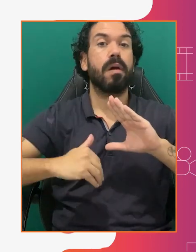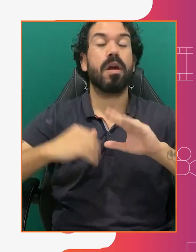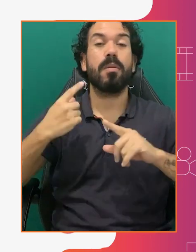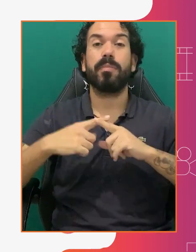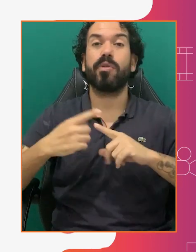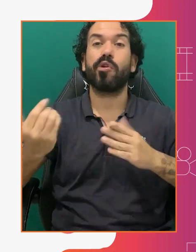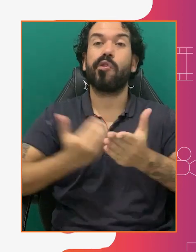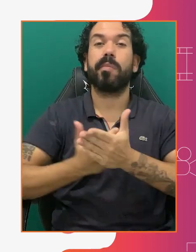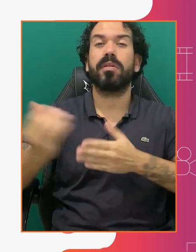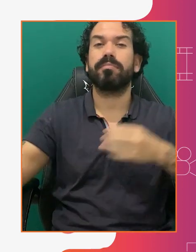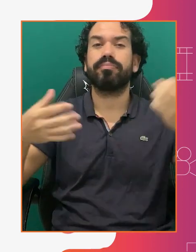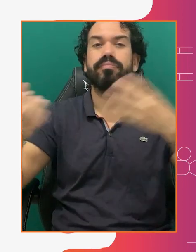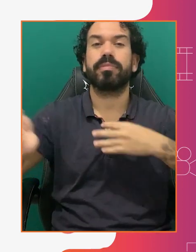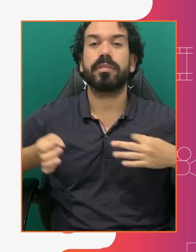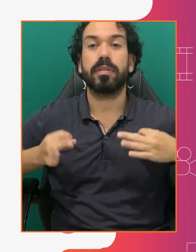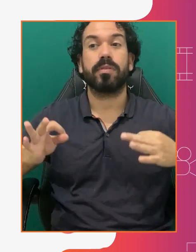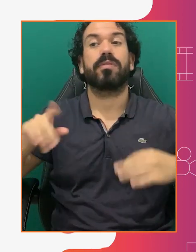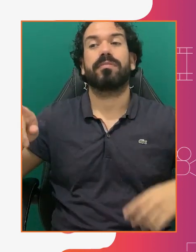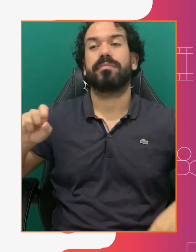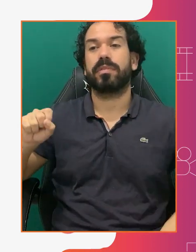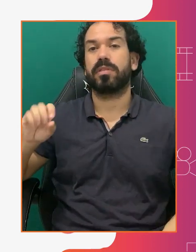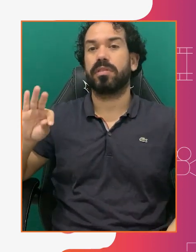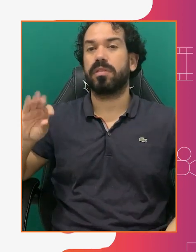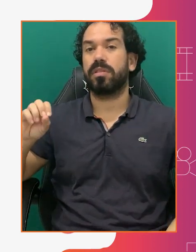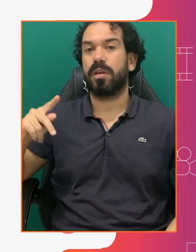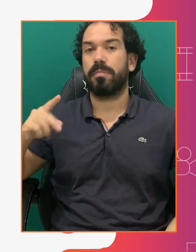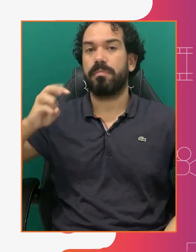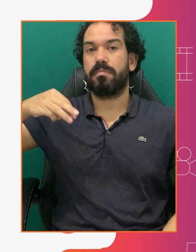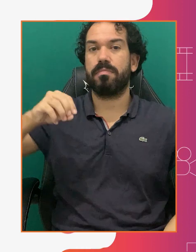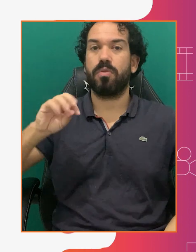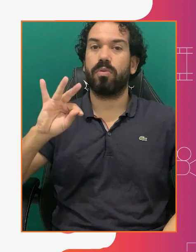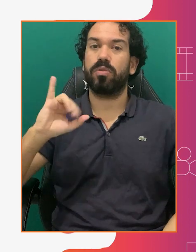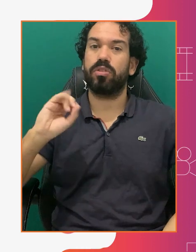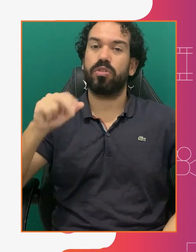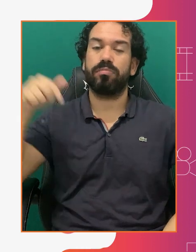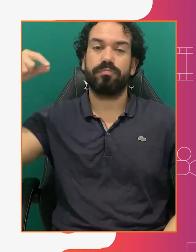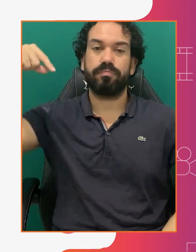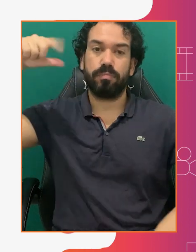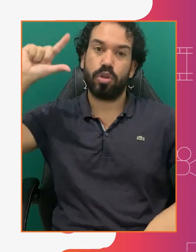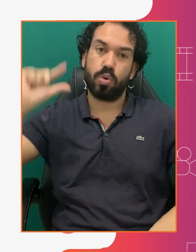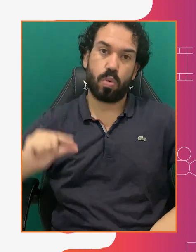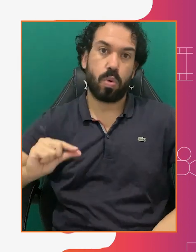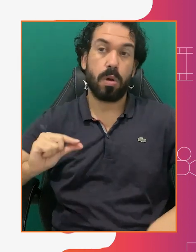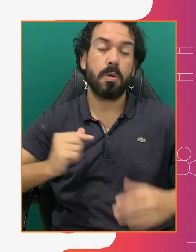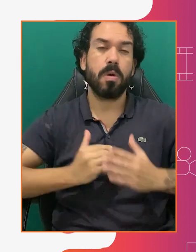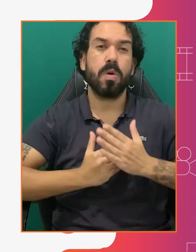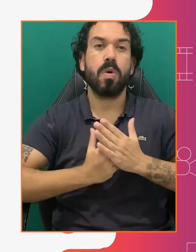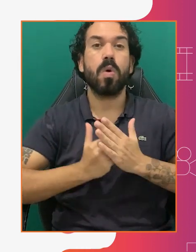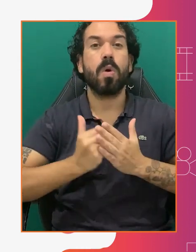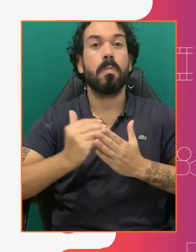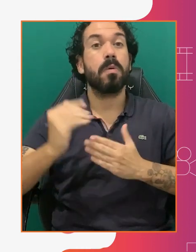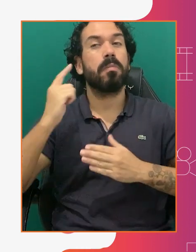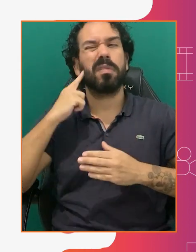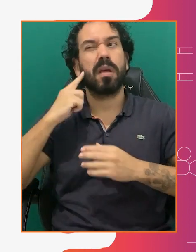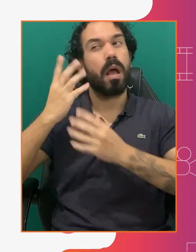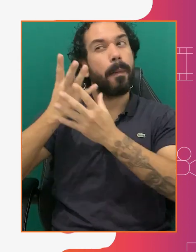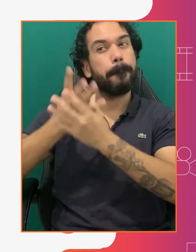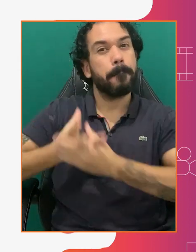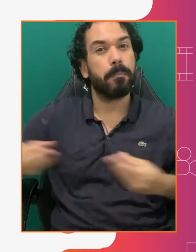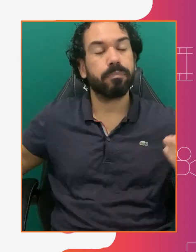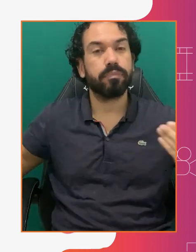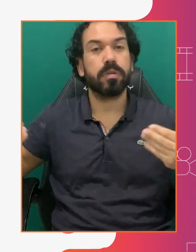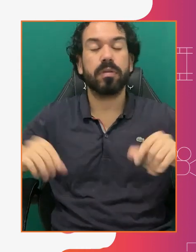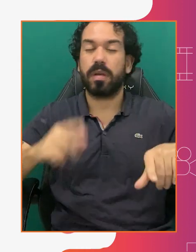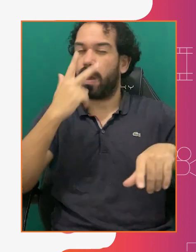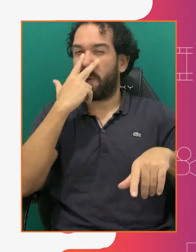que as novas tecnologias foram surgindo e sendo incorporadas no cinema. Se chegou até a cogitar uma morte do stop